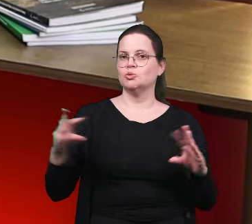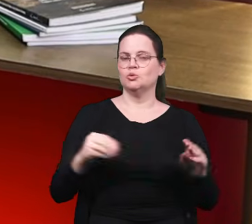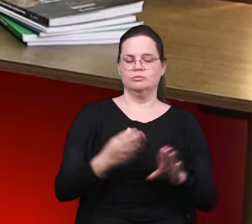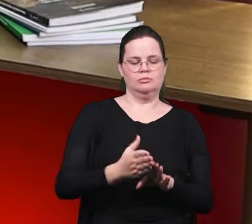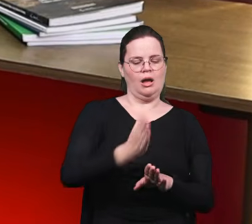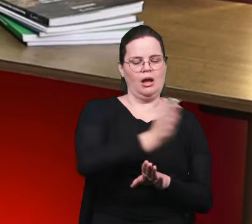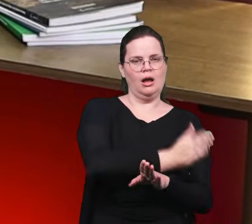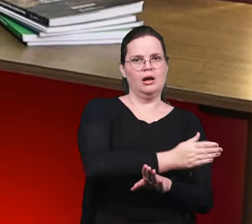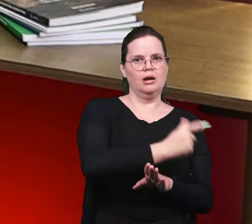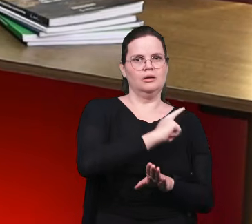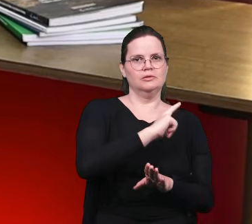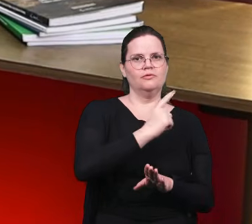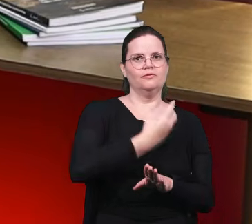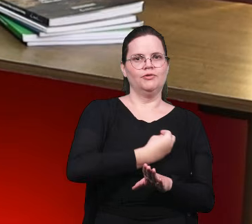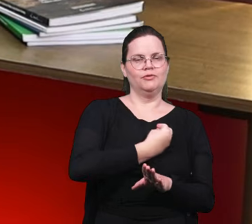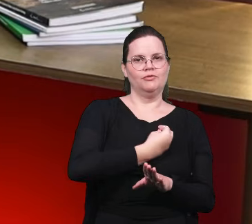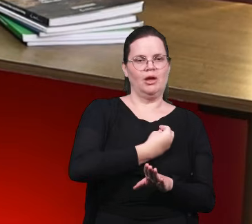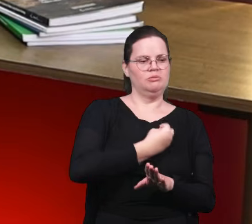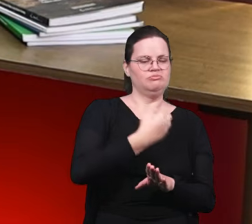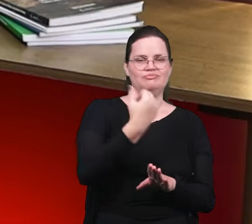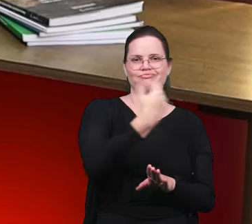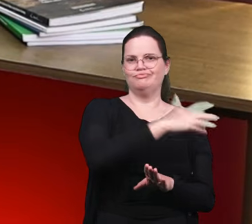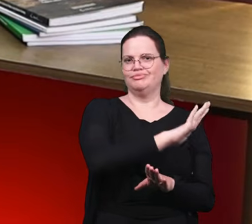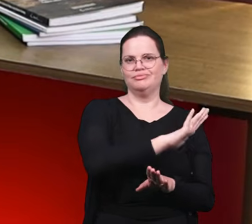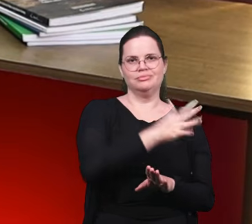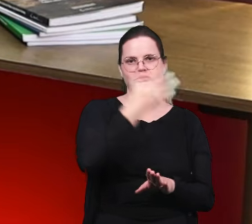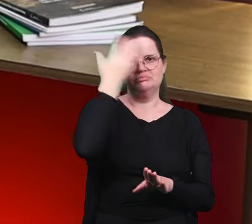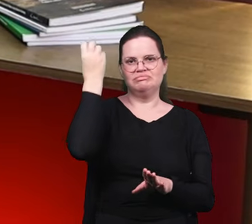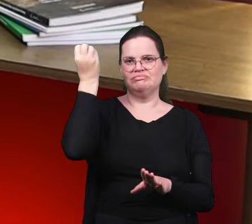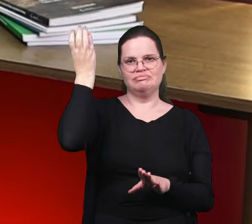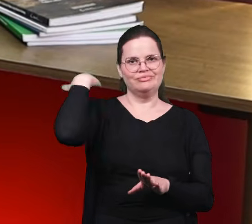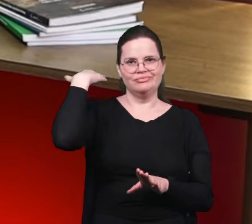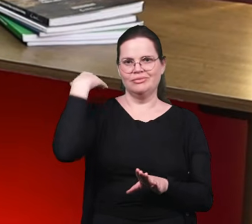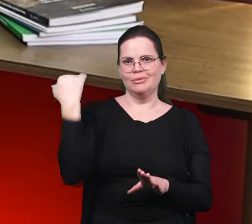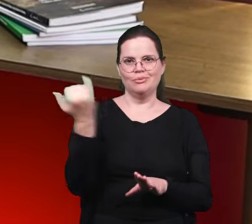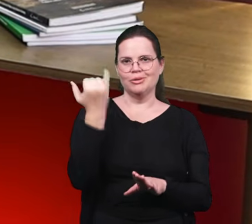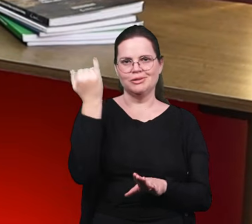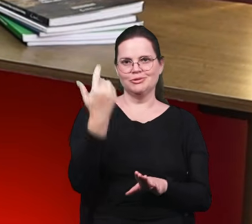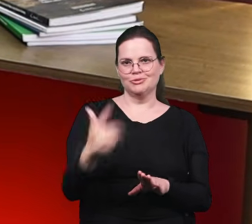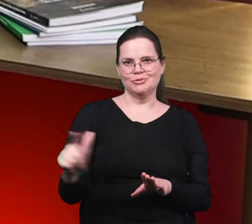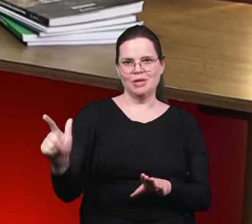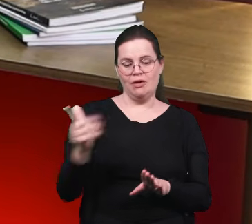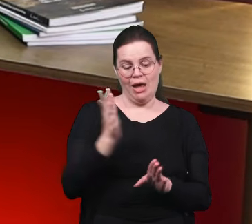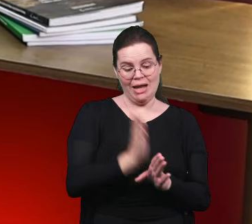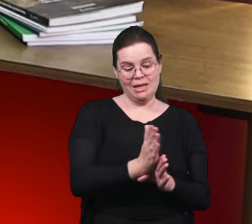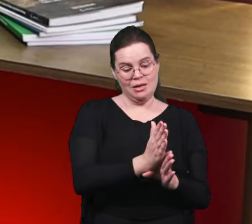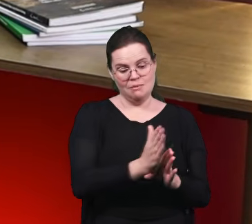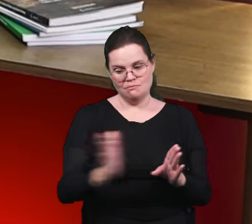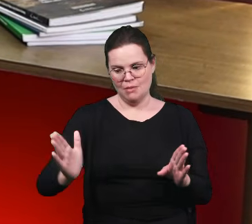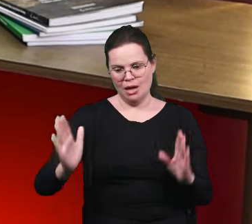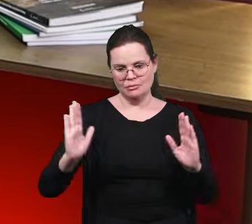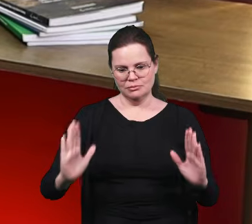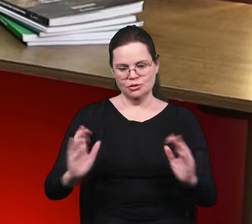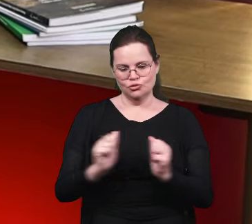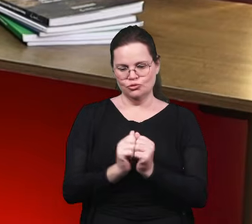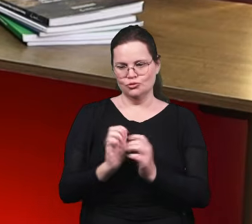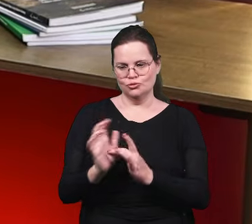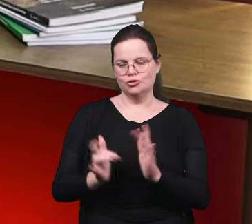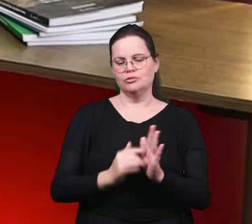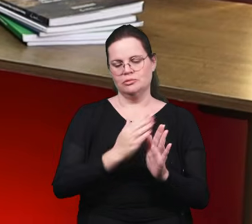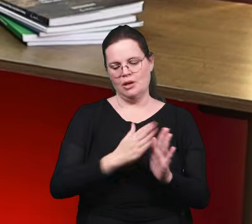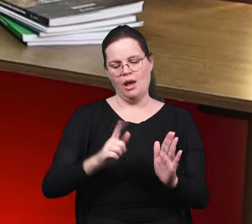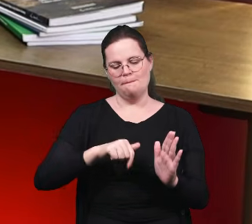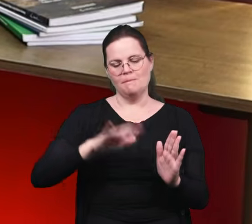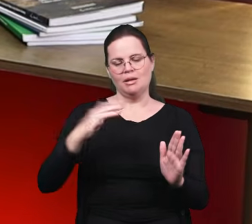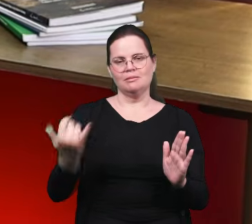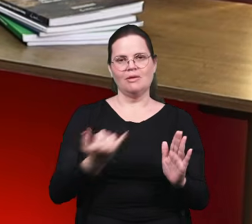antes não tem importância. O que foi importante na vida desse homem é que ele ouviu o chamado,